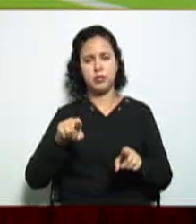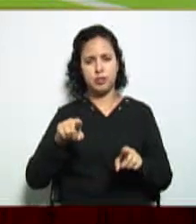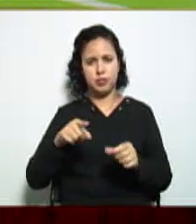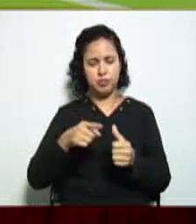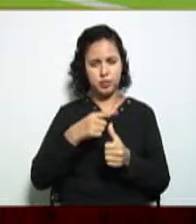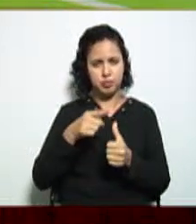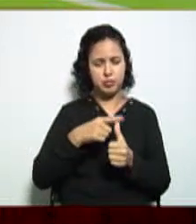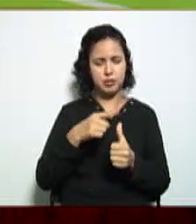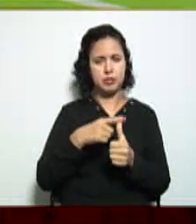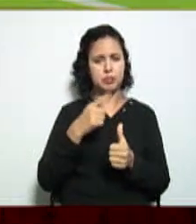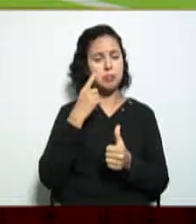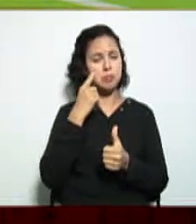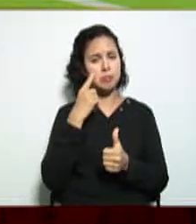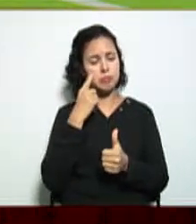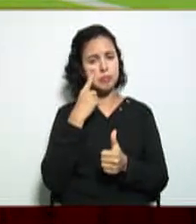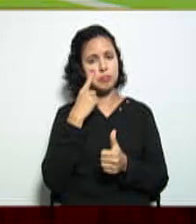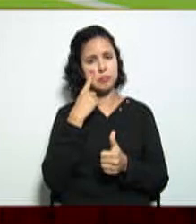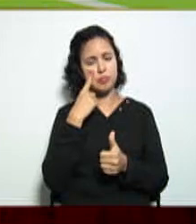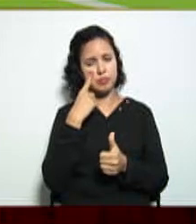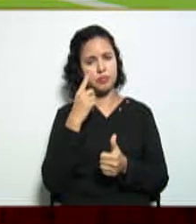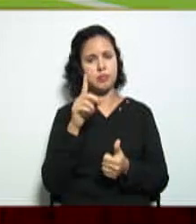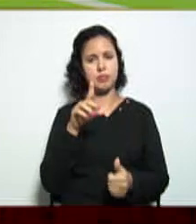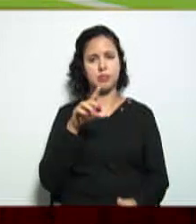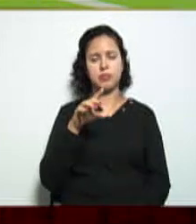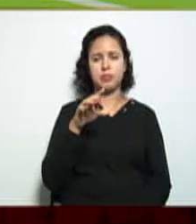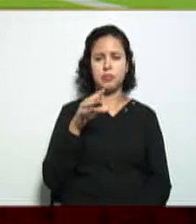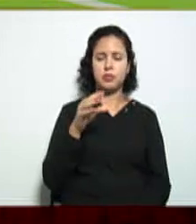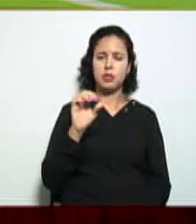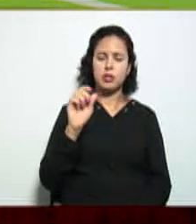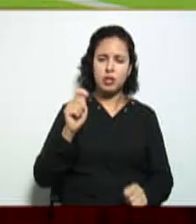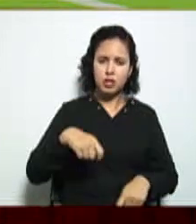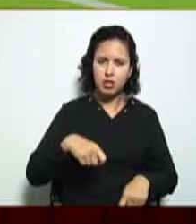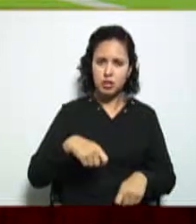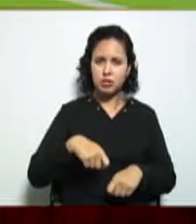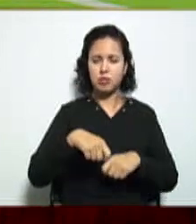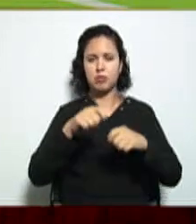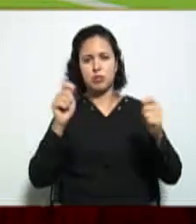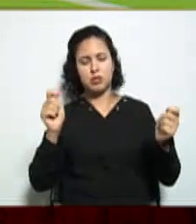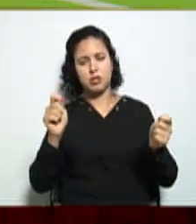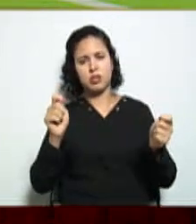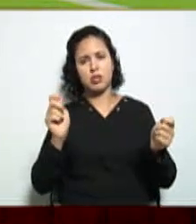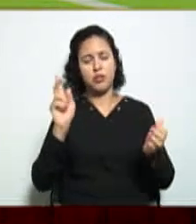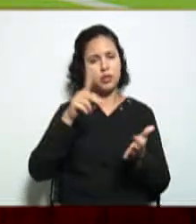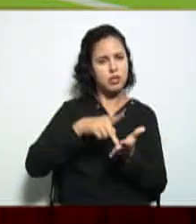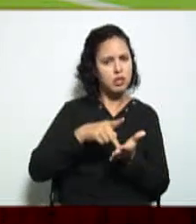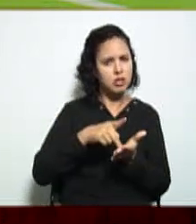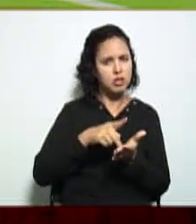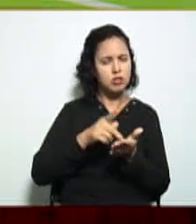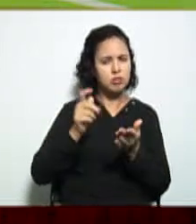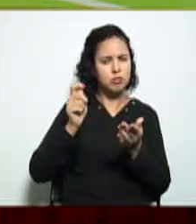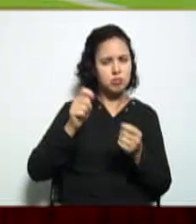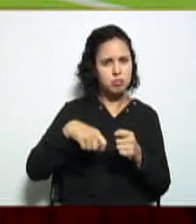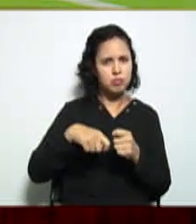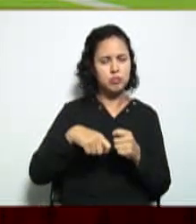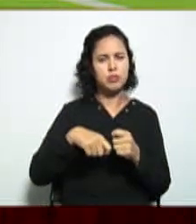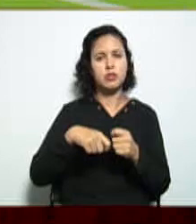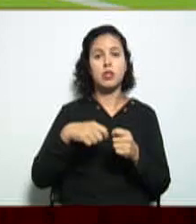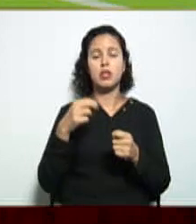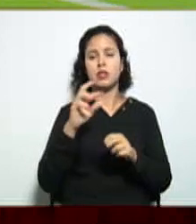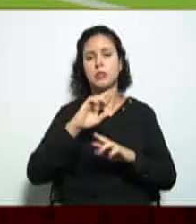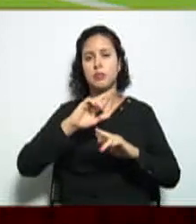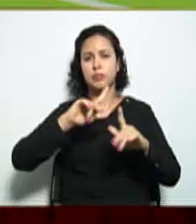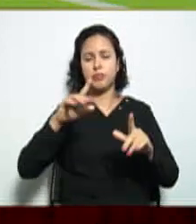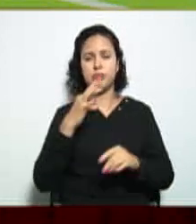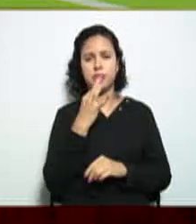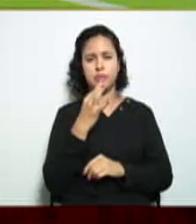que é real, algo que está no plano da falência ou não, porque não é verdade absoluta. Diferente dos outros conhecimentos,